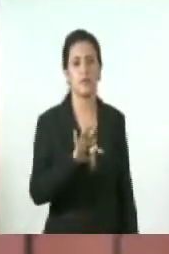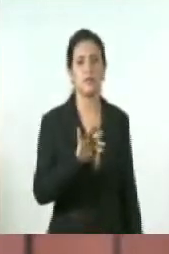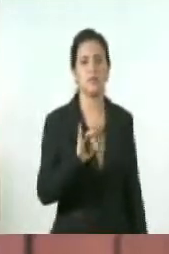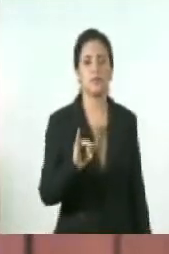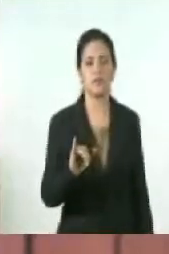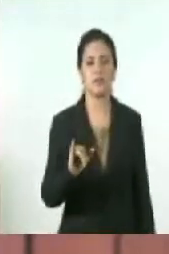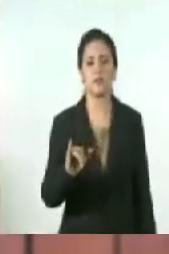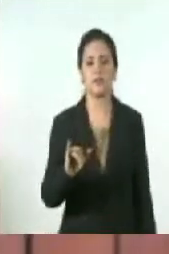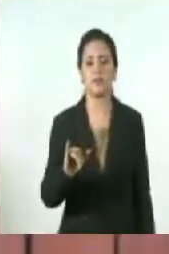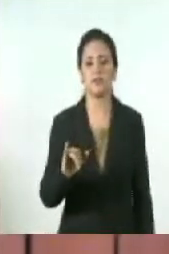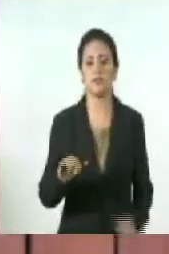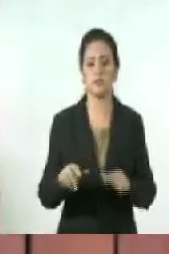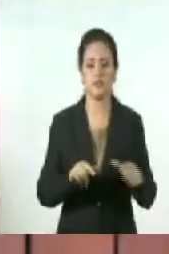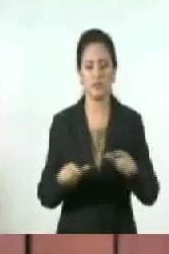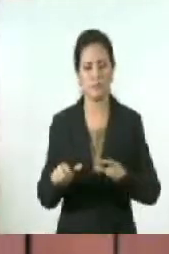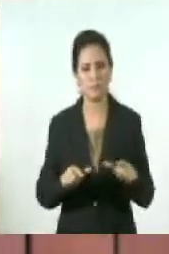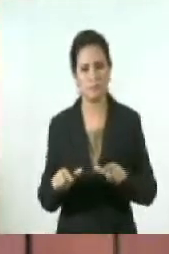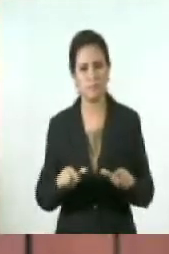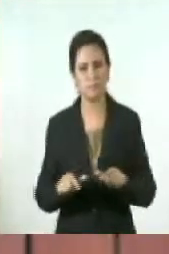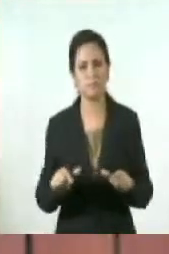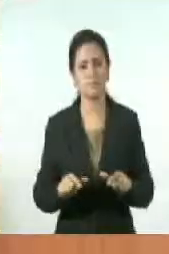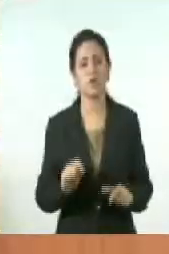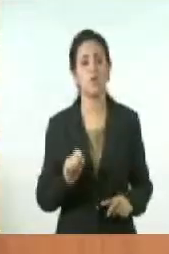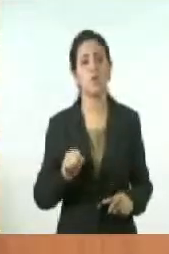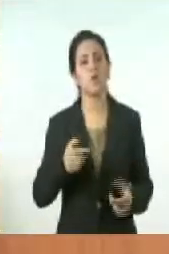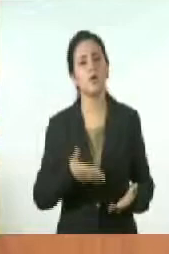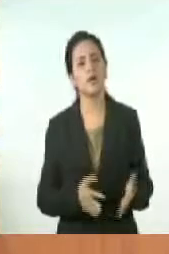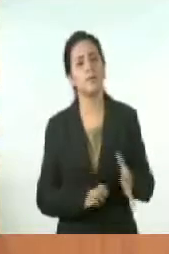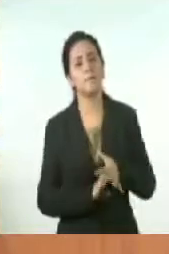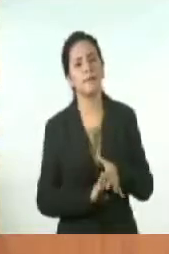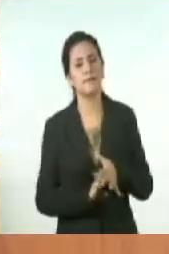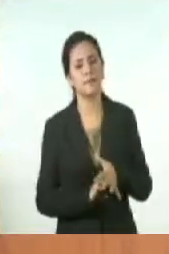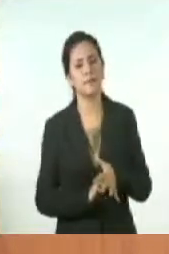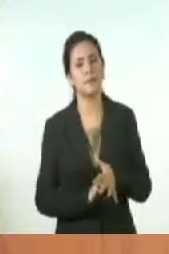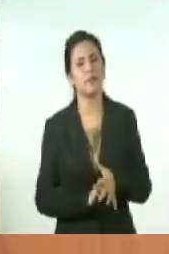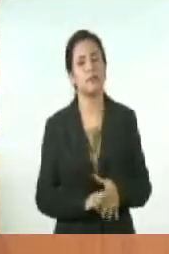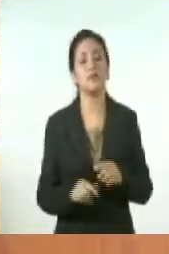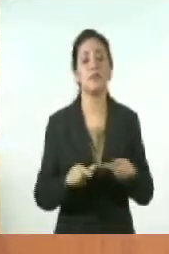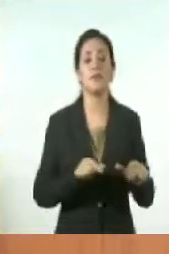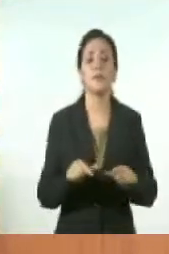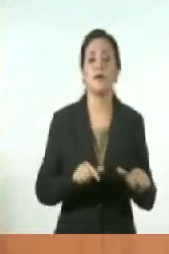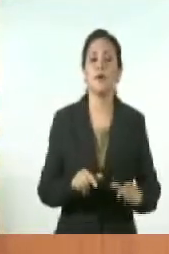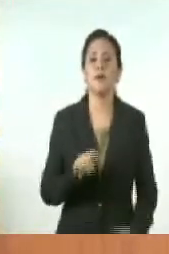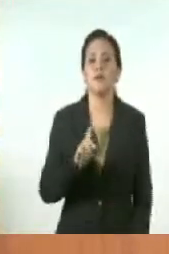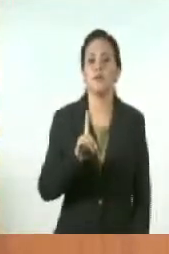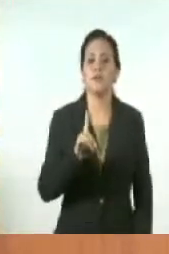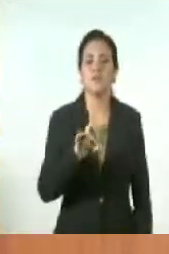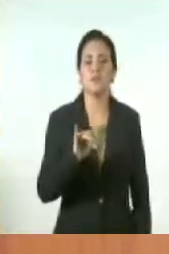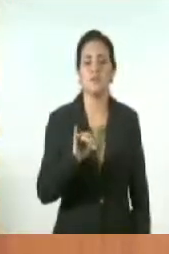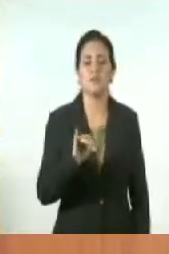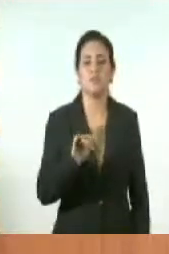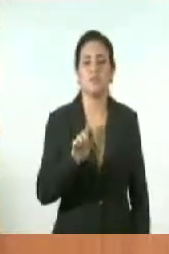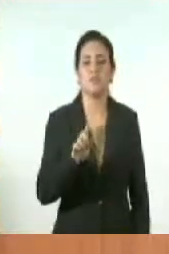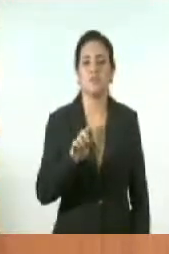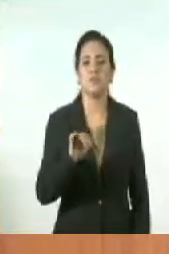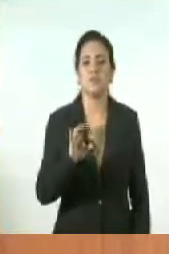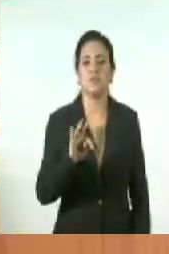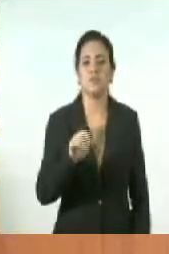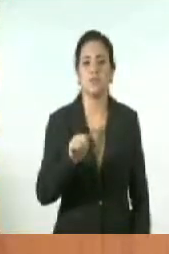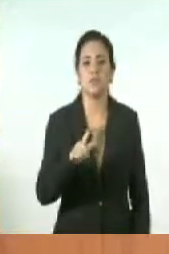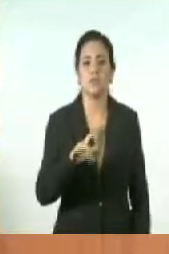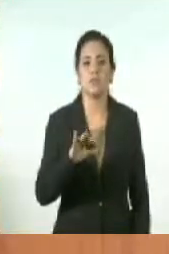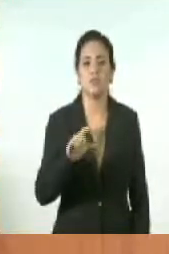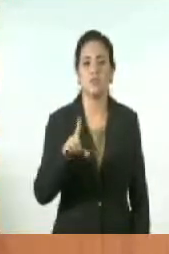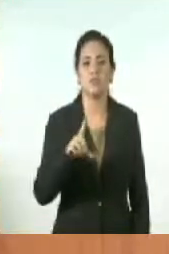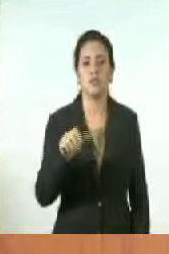de Modernização e Gestão Corporativa. O que que essa empresa faz? Ela faz digitalização de processos e informática. Não tem